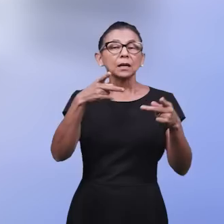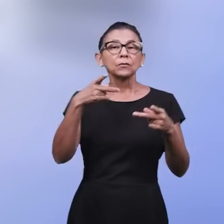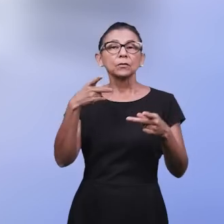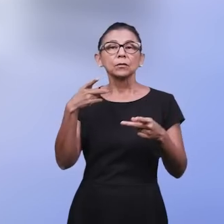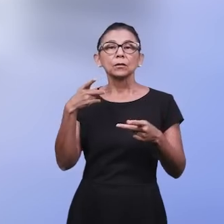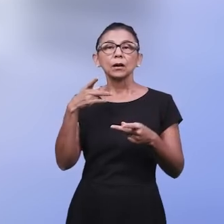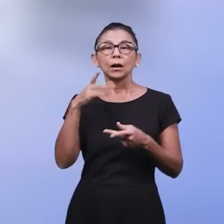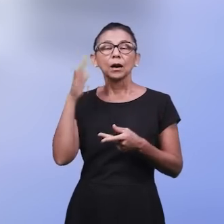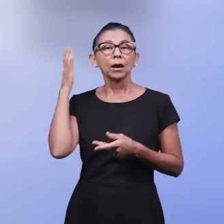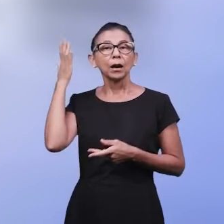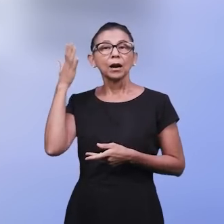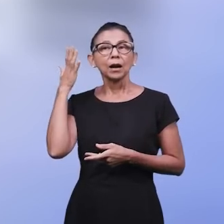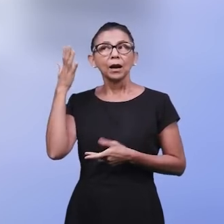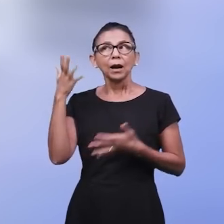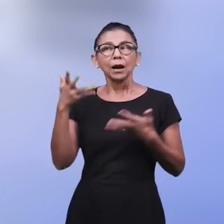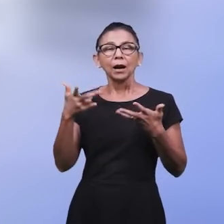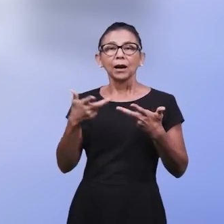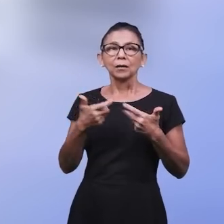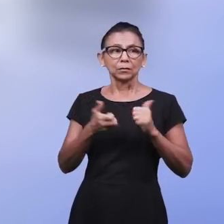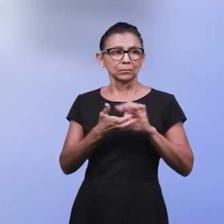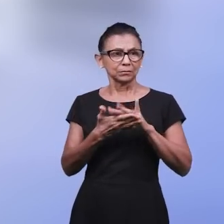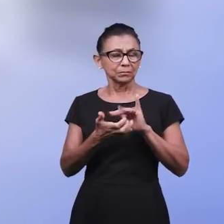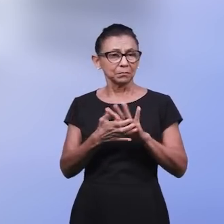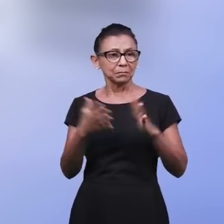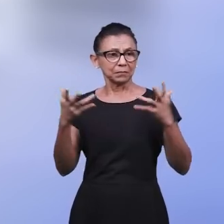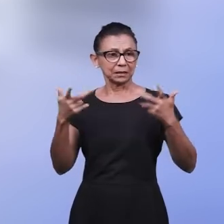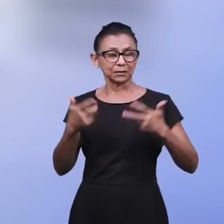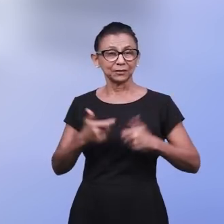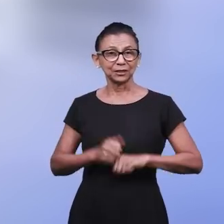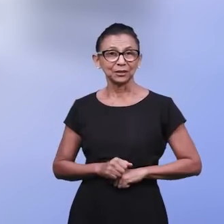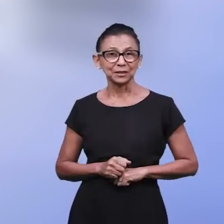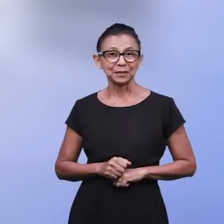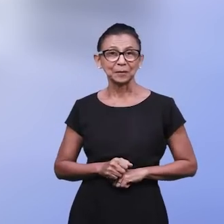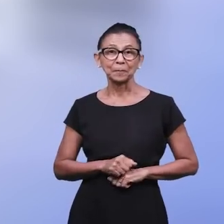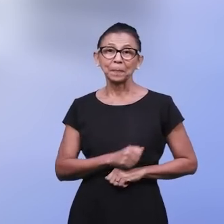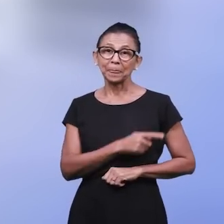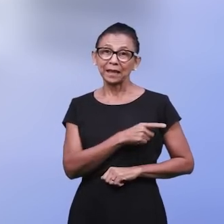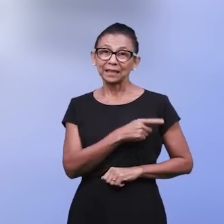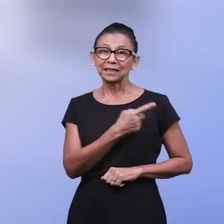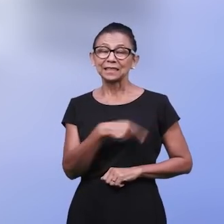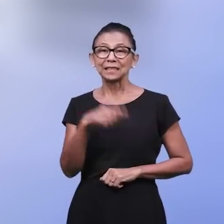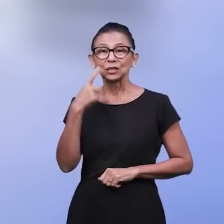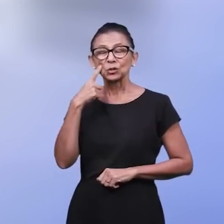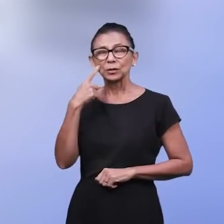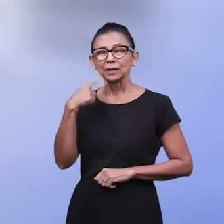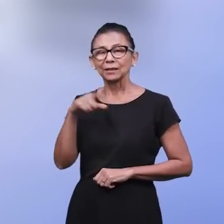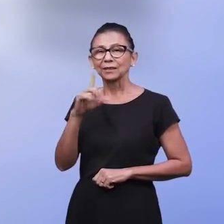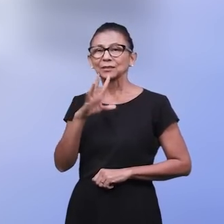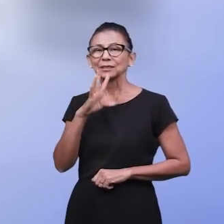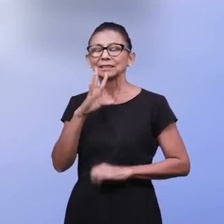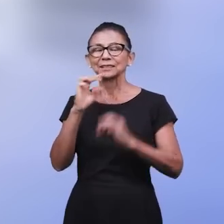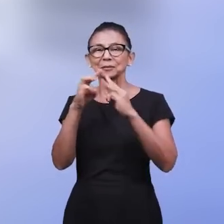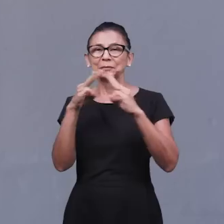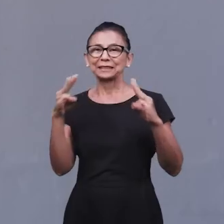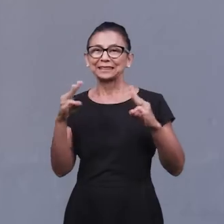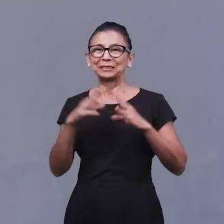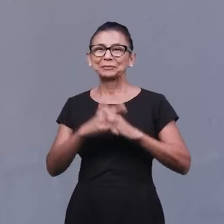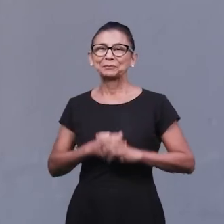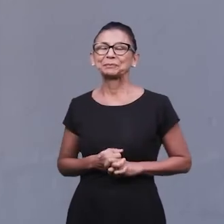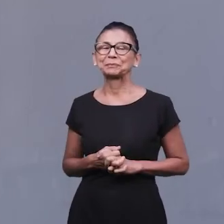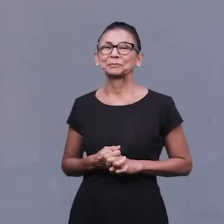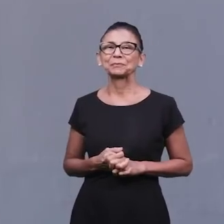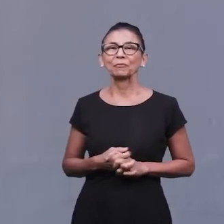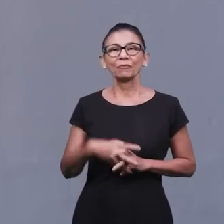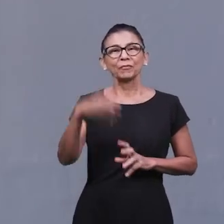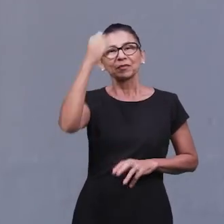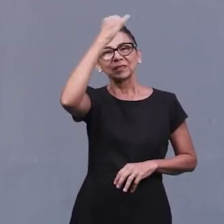mensagem e com os louvores. E muitos deles desejam agora conhecer o Manaí. Louvado seja o nome do Senhor. Jorge,